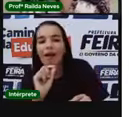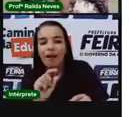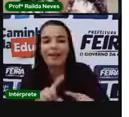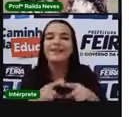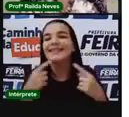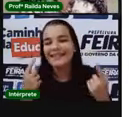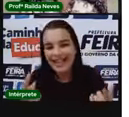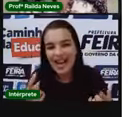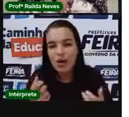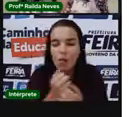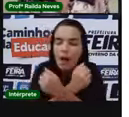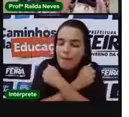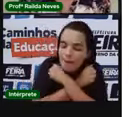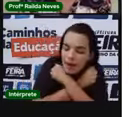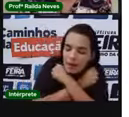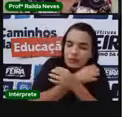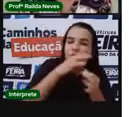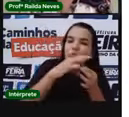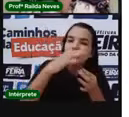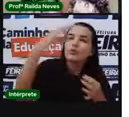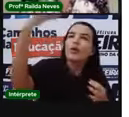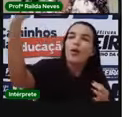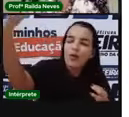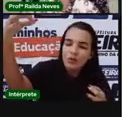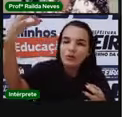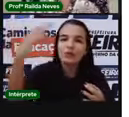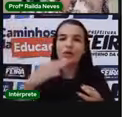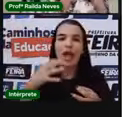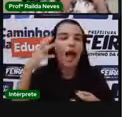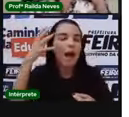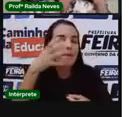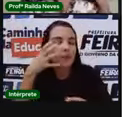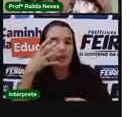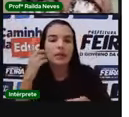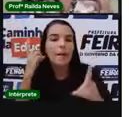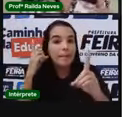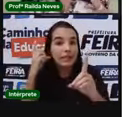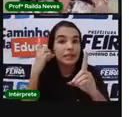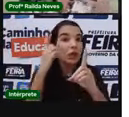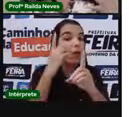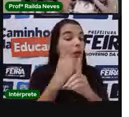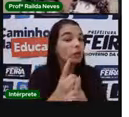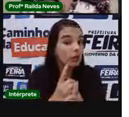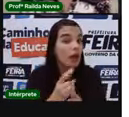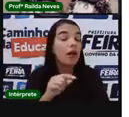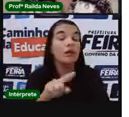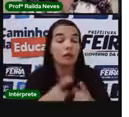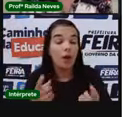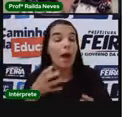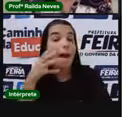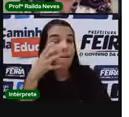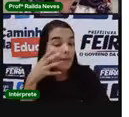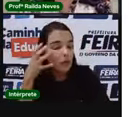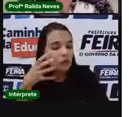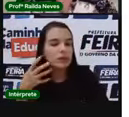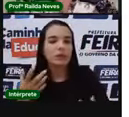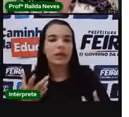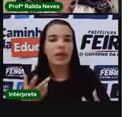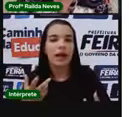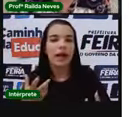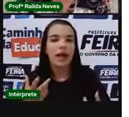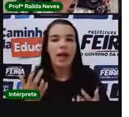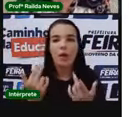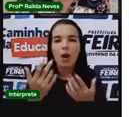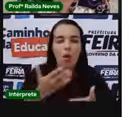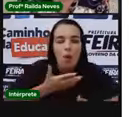O abraço de longe. A música para a gente se encontrar, e a música é uma coisa que mexe com o corpo da gente.